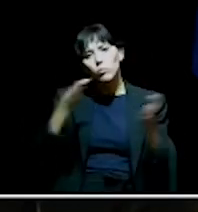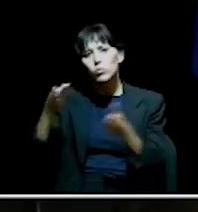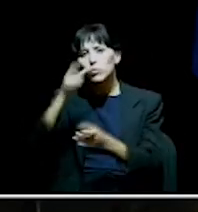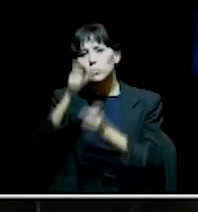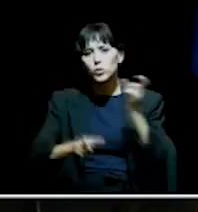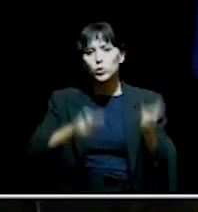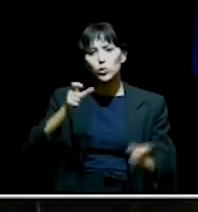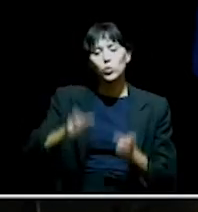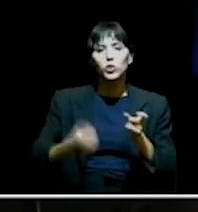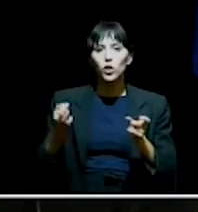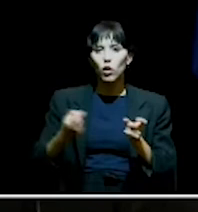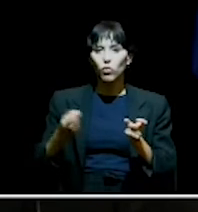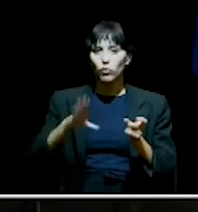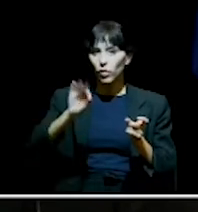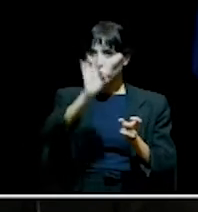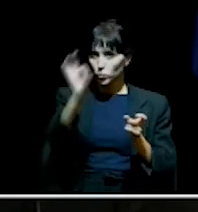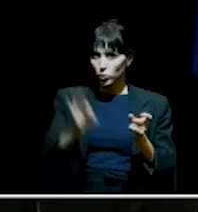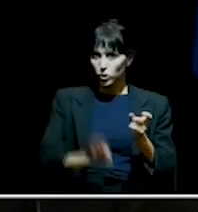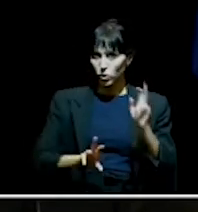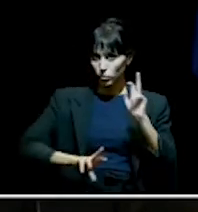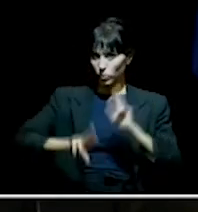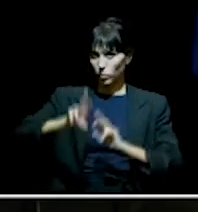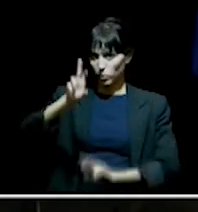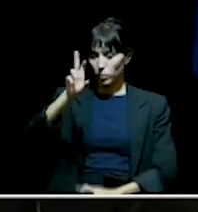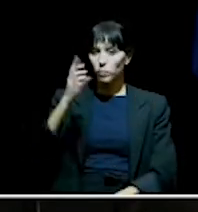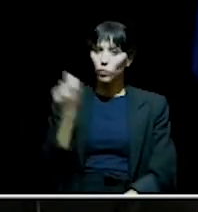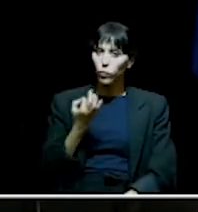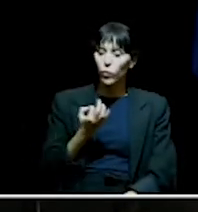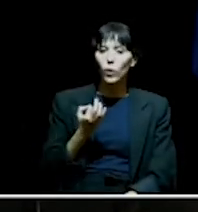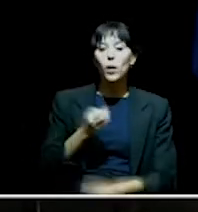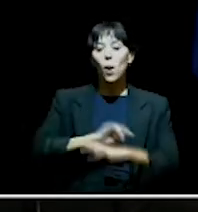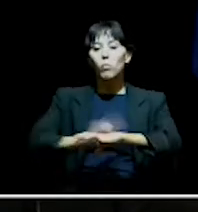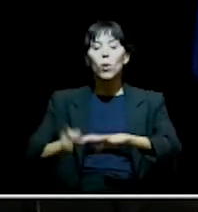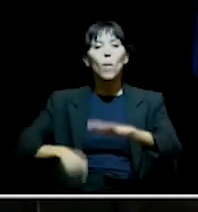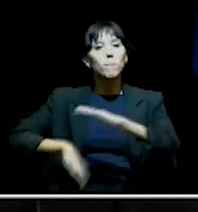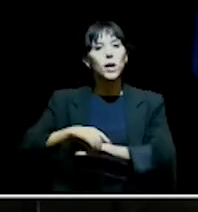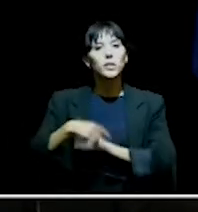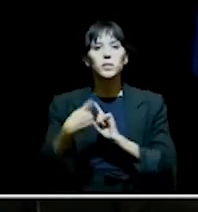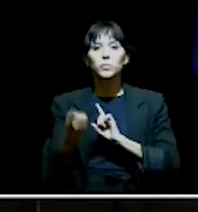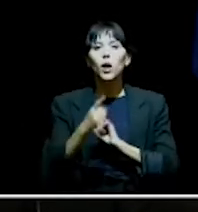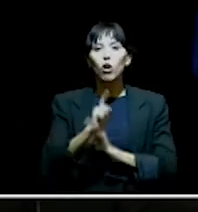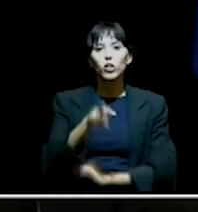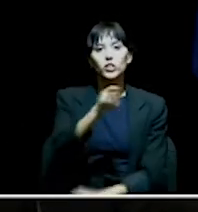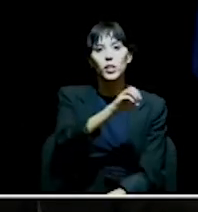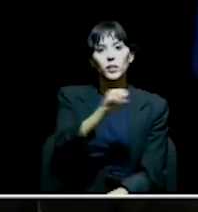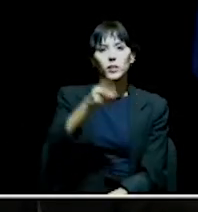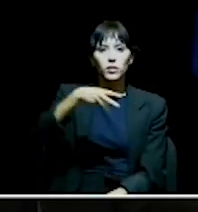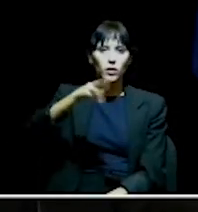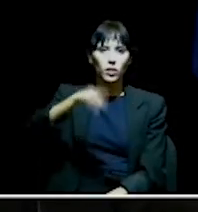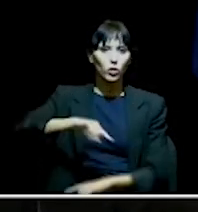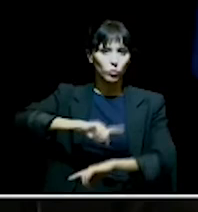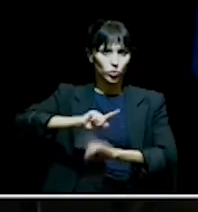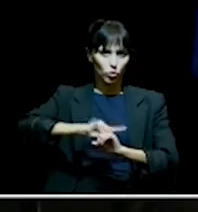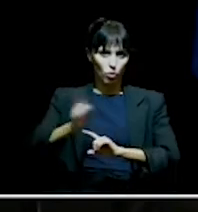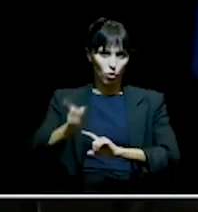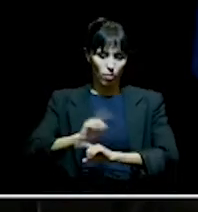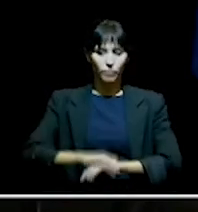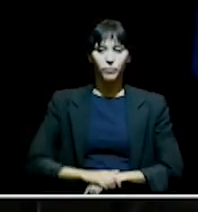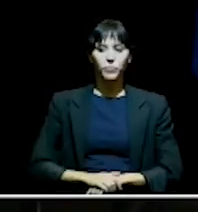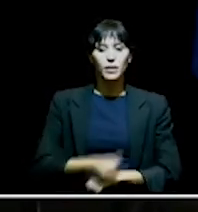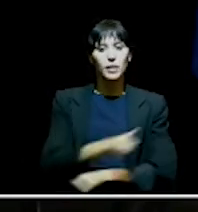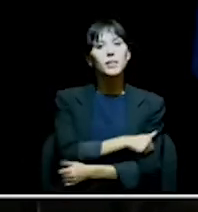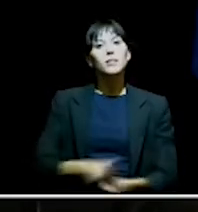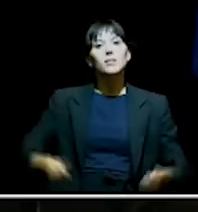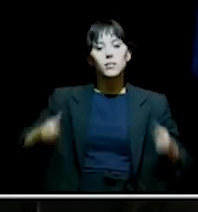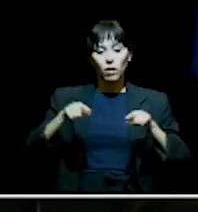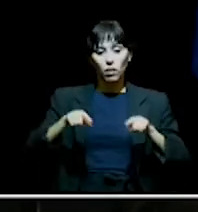a população cresceu 10% nos últimos 20 anos, onde a velocidade máxima de circulação é de 30 km por hora. Esta cidade